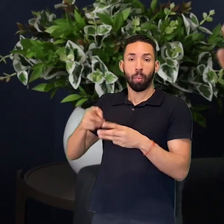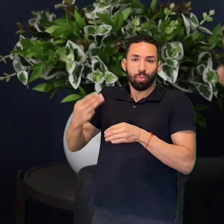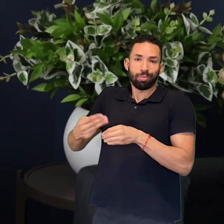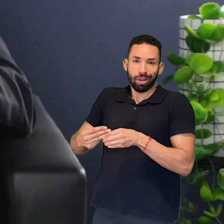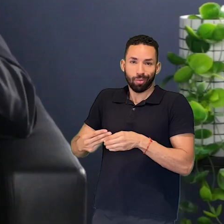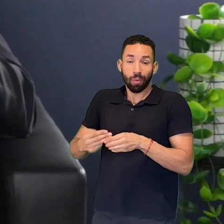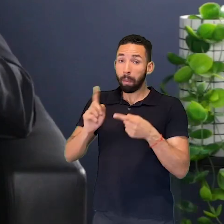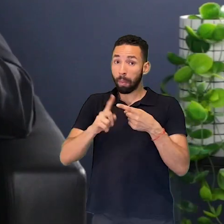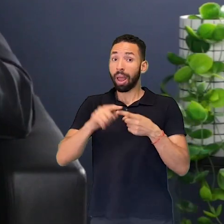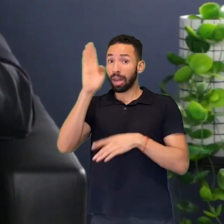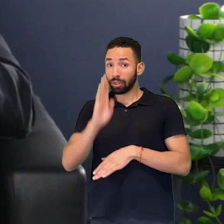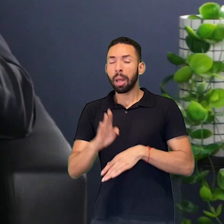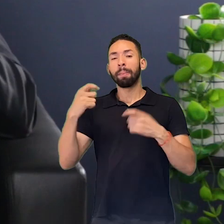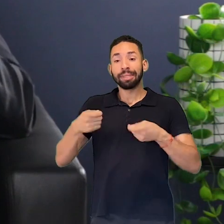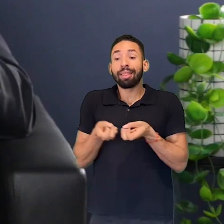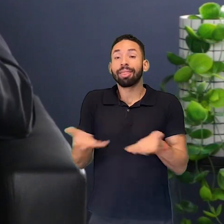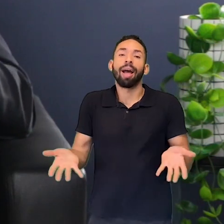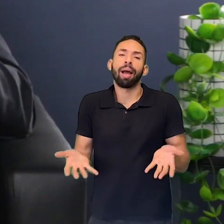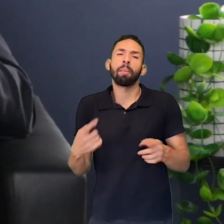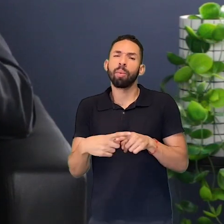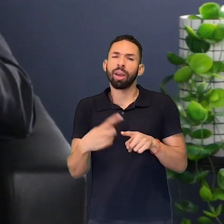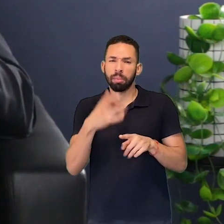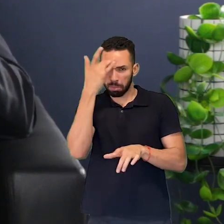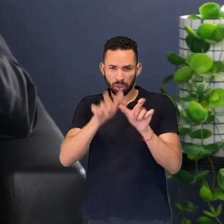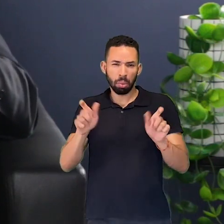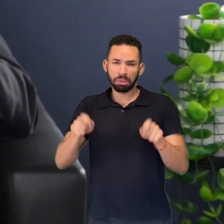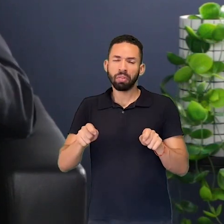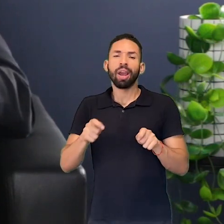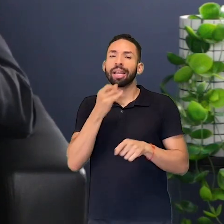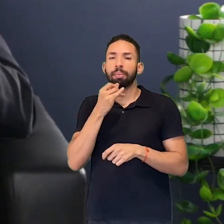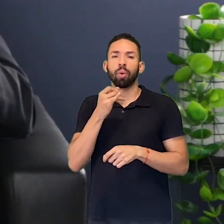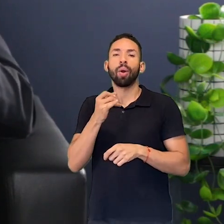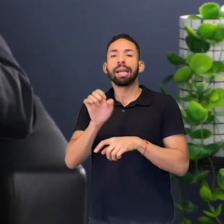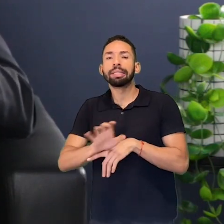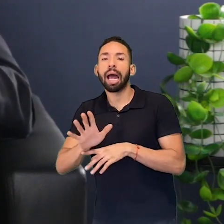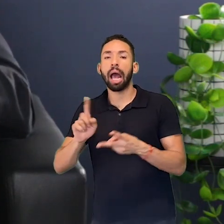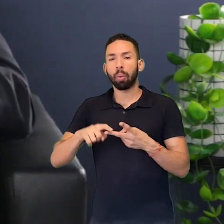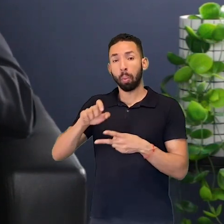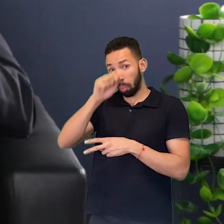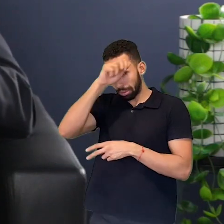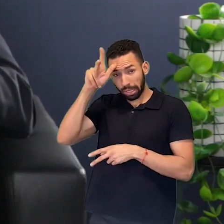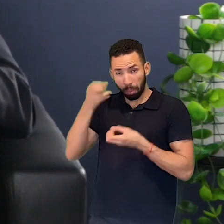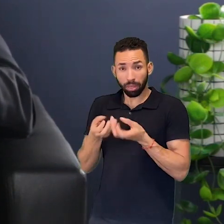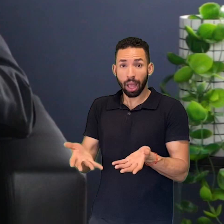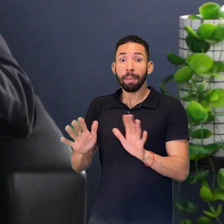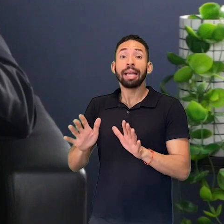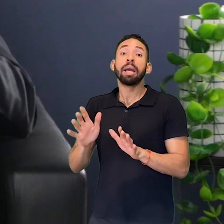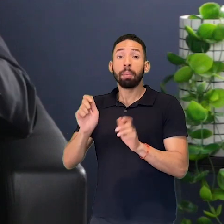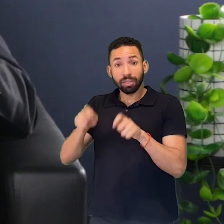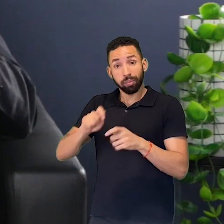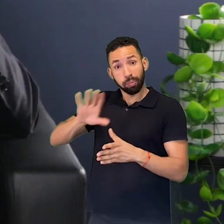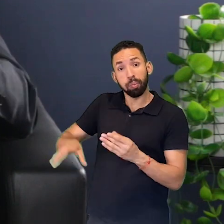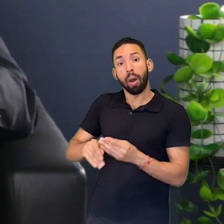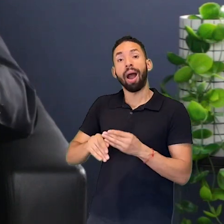lista municipal, a lista nacional, um mínimo que deve ser fornecido por diversos entes, União, Estado e município. Mas o Estado e o município, eles